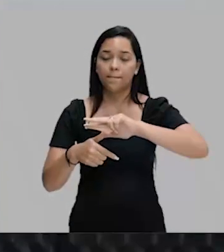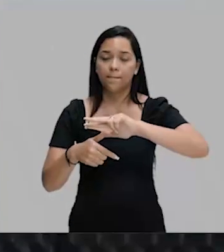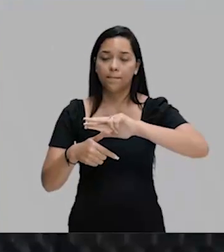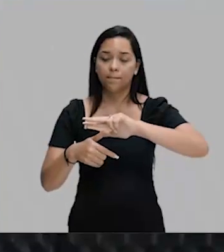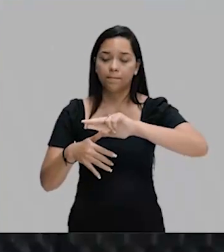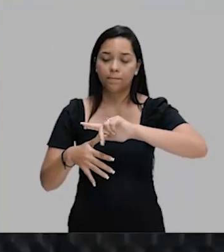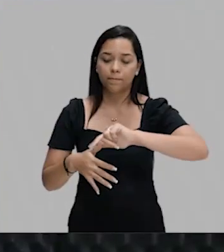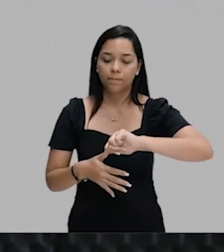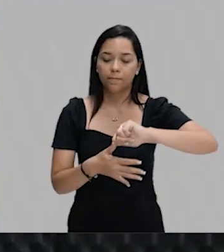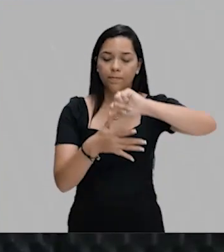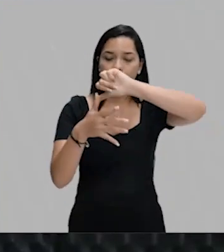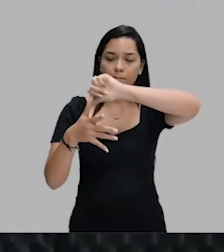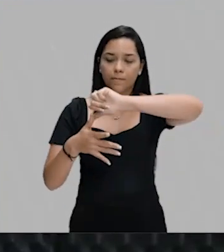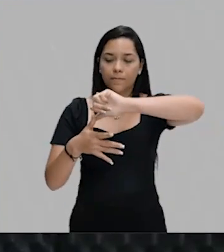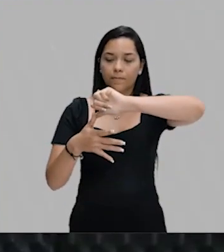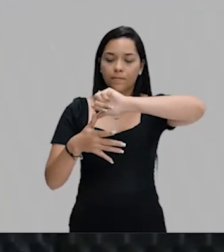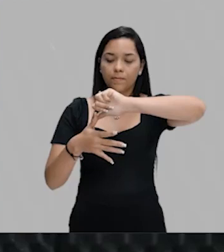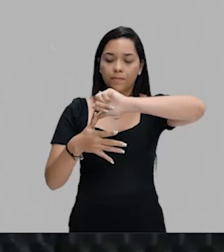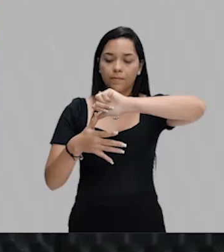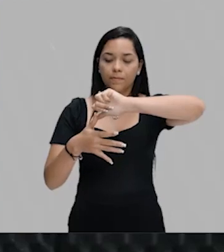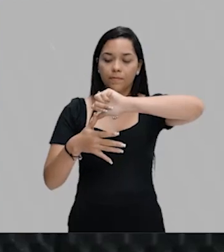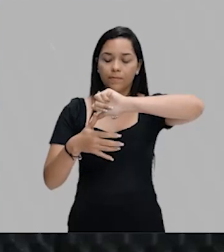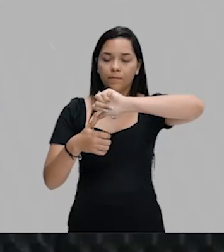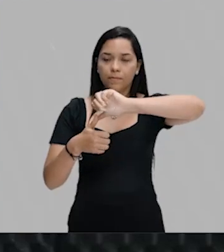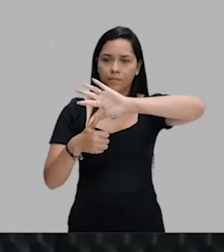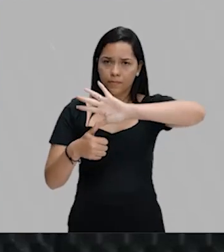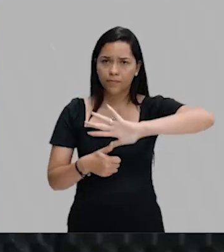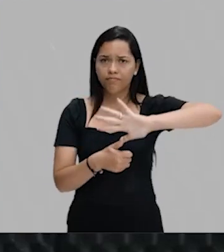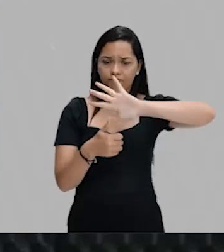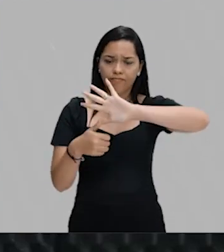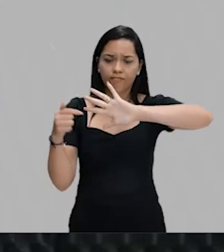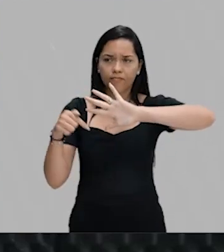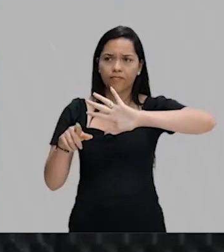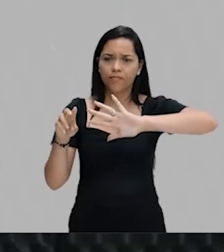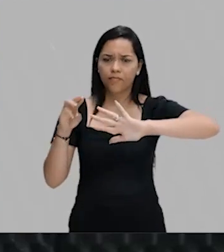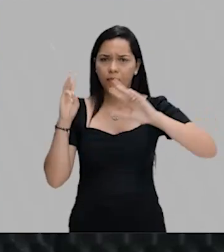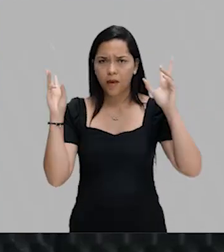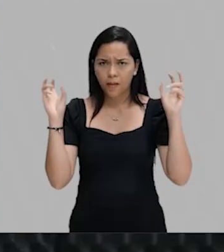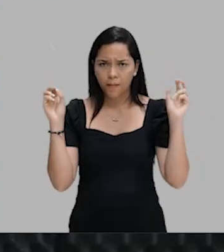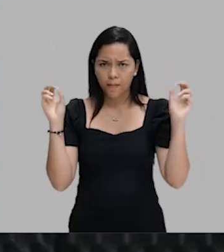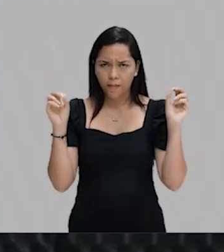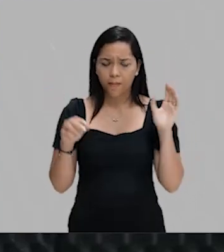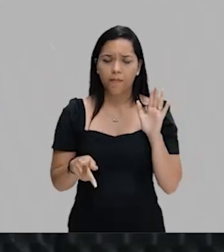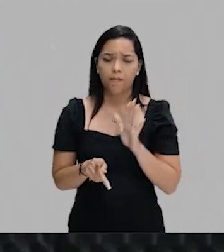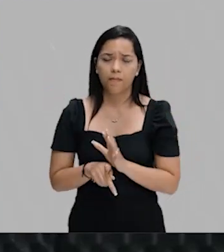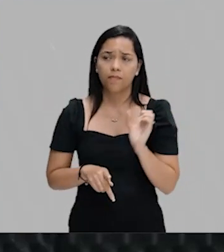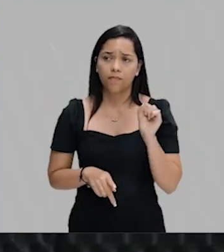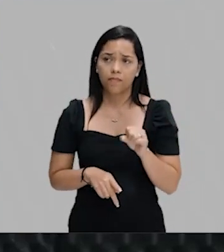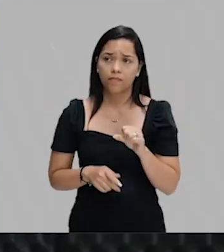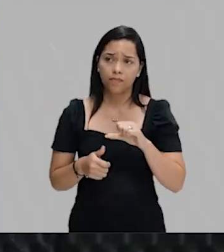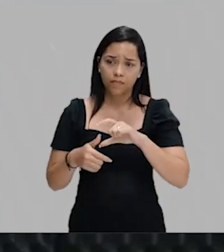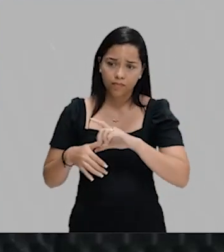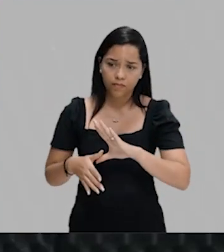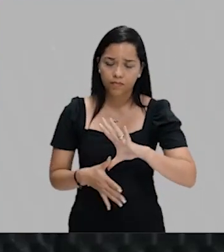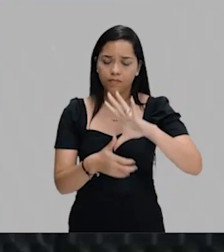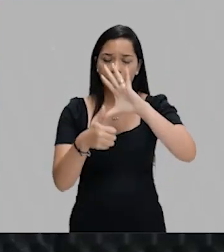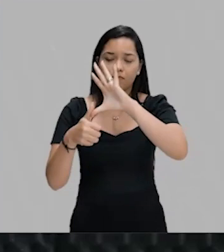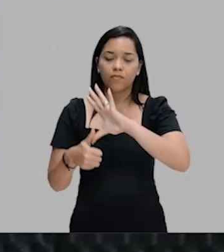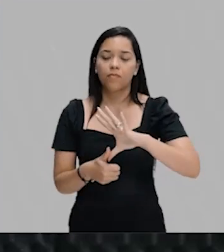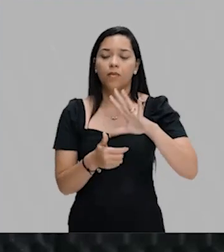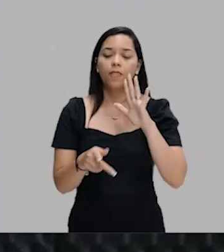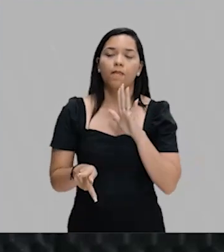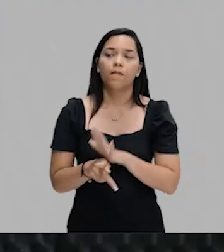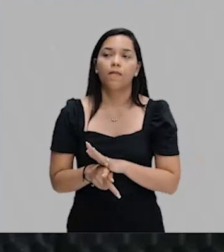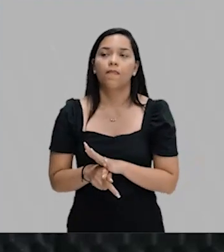tá? Canadá, Estados Unidos e México. O México, professor, sim, galera, o México é um país da América do Norte, tá? Embora seja